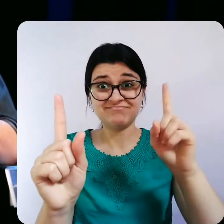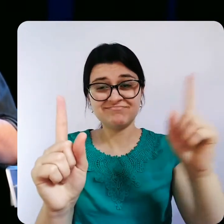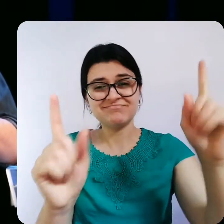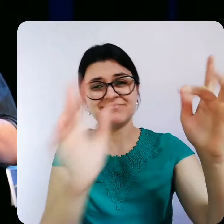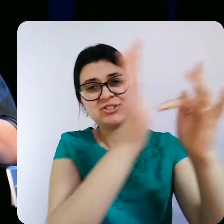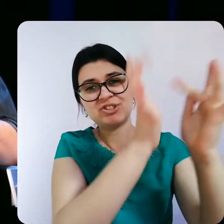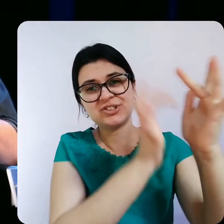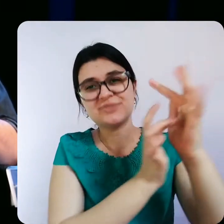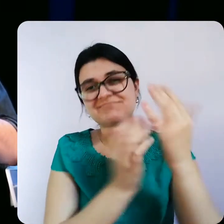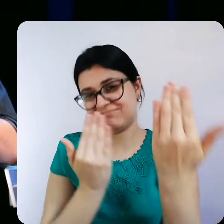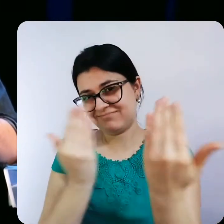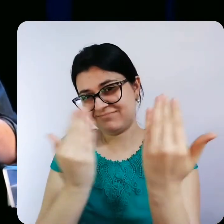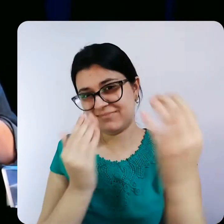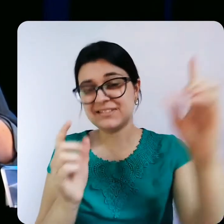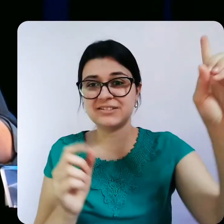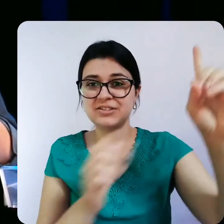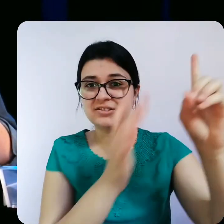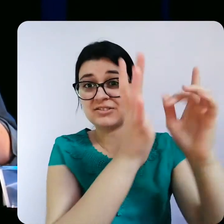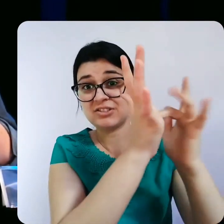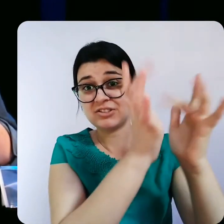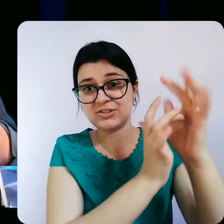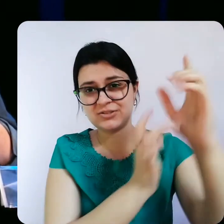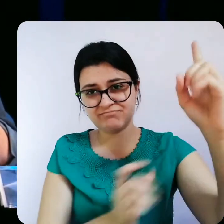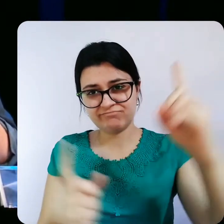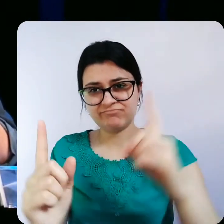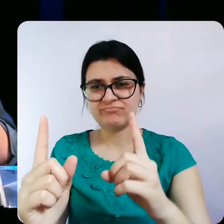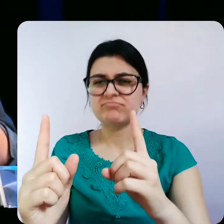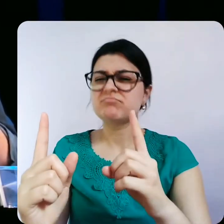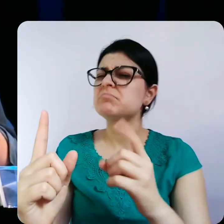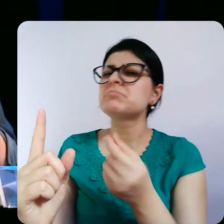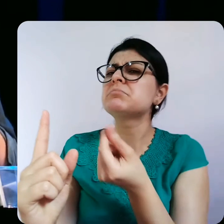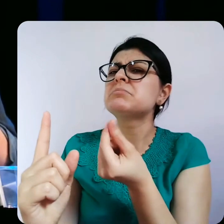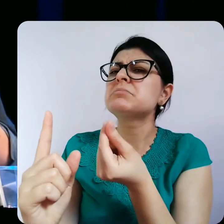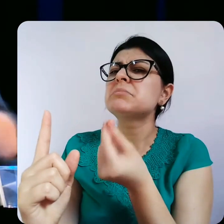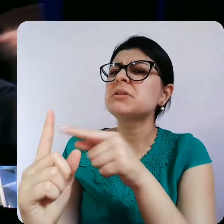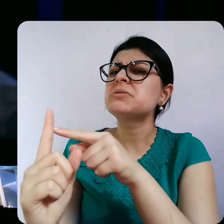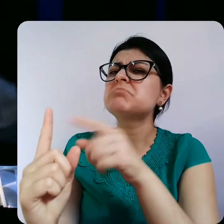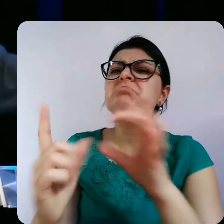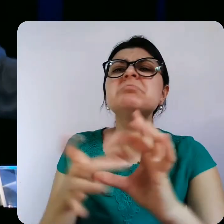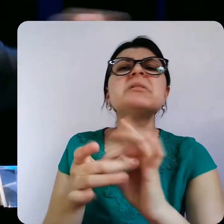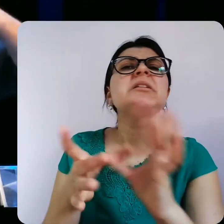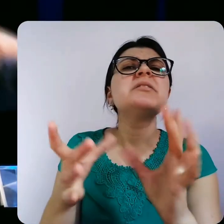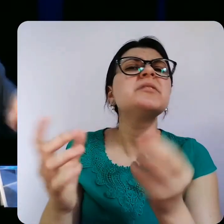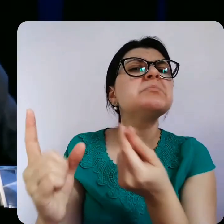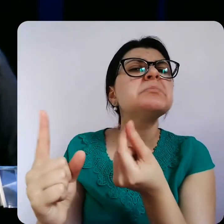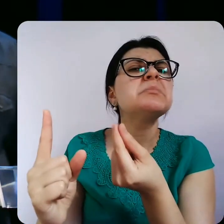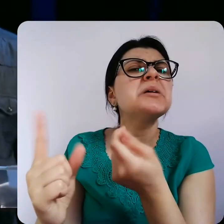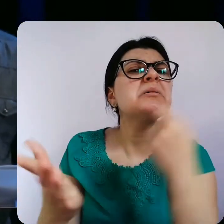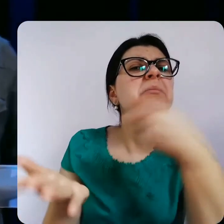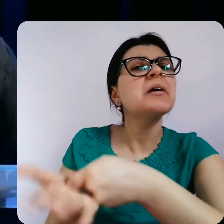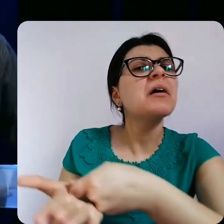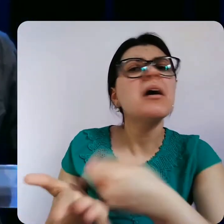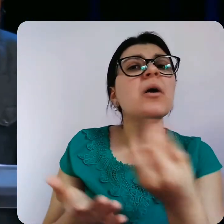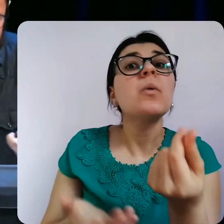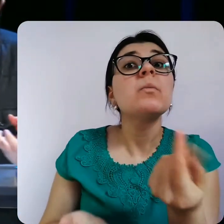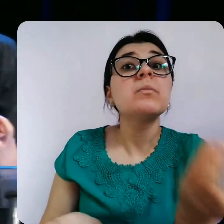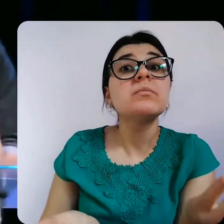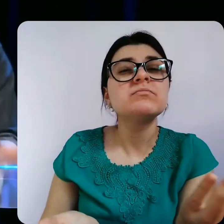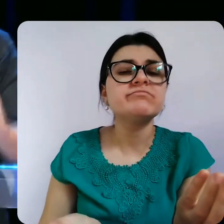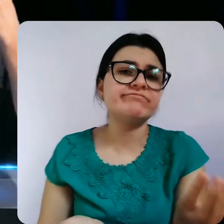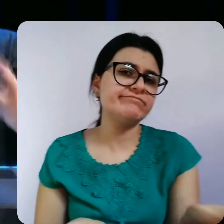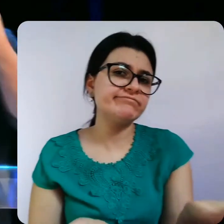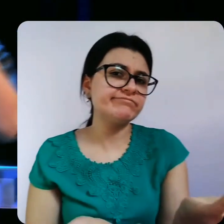escravo? Custa a morte na cruz, eu pago. Eu vou pagar pela liberdade dessa escravidão. É disso que